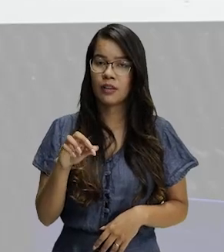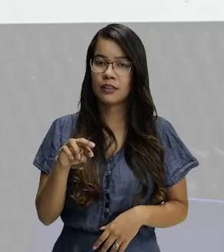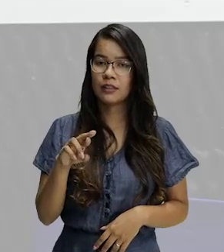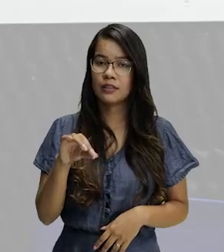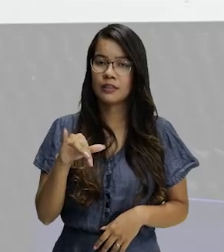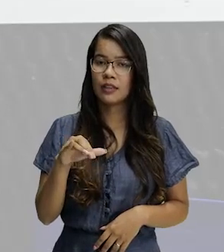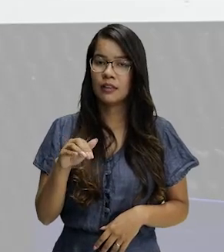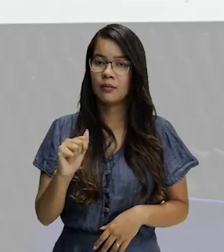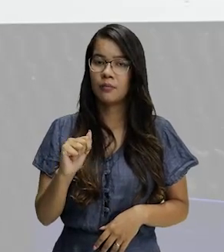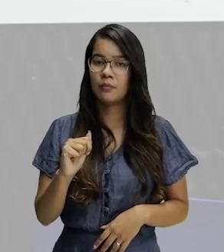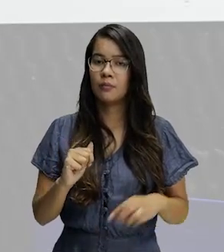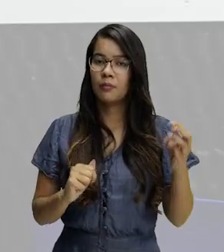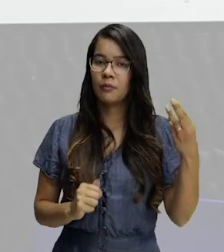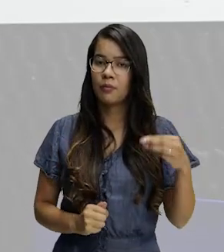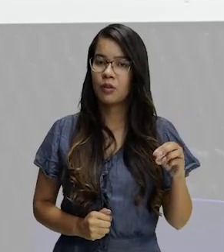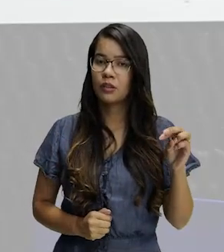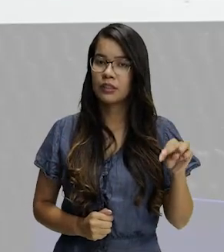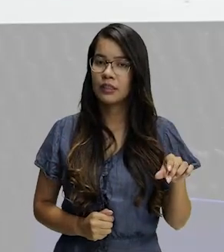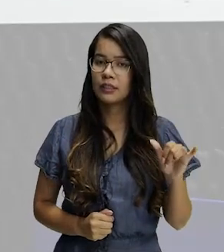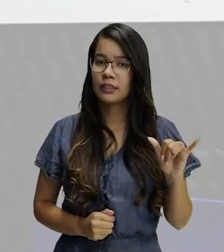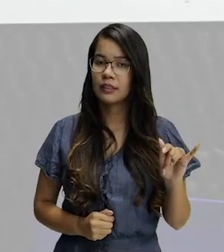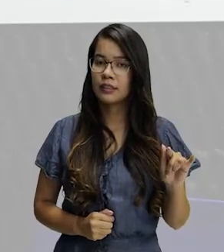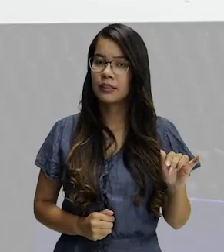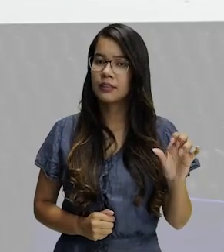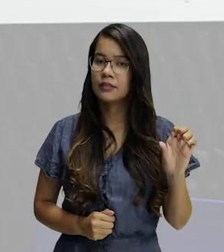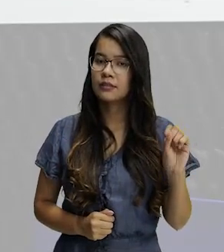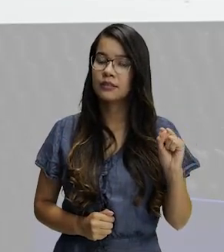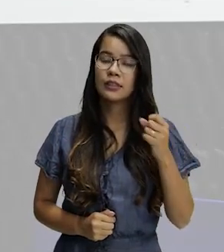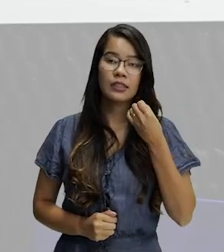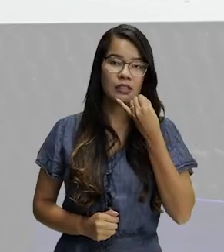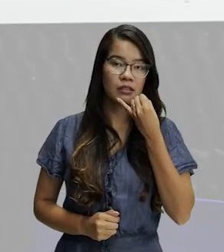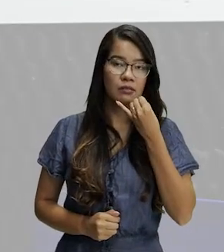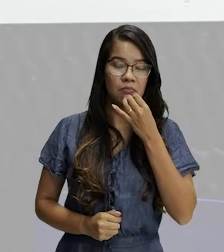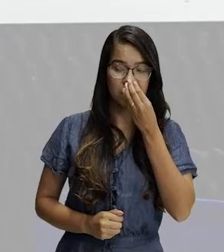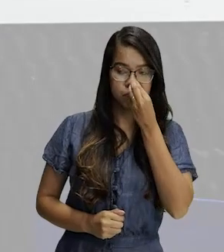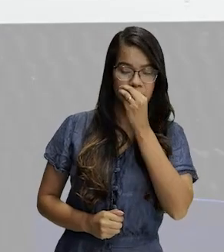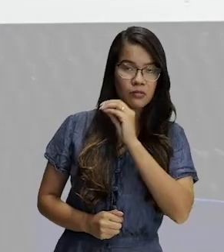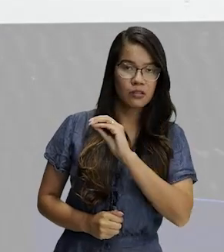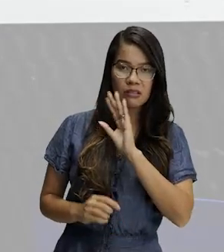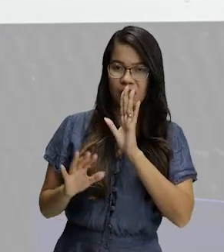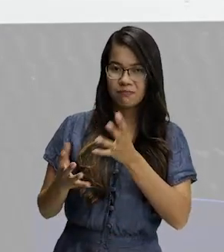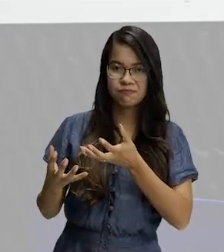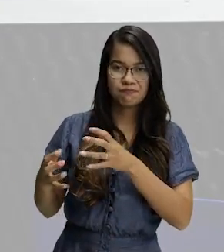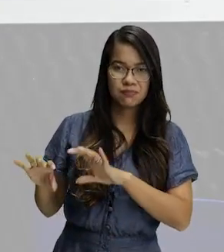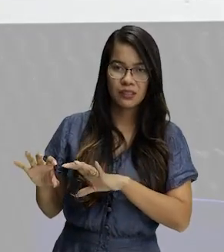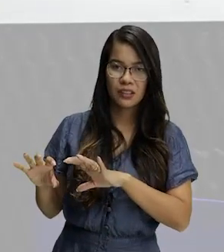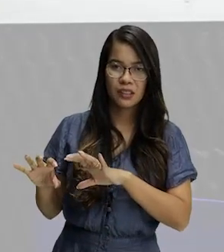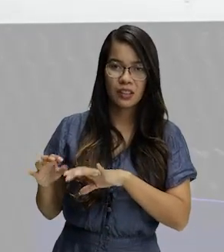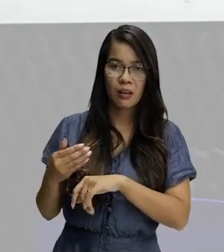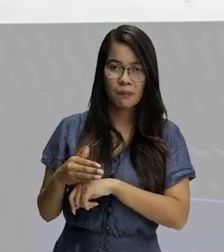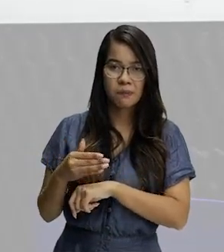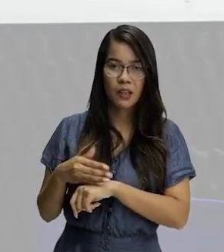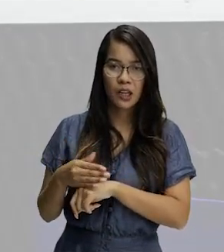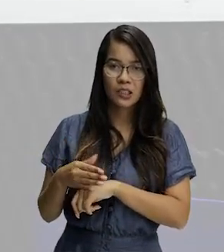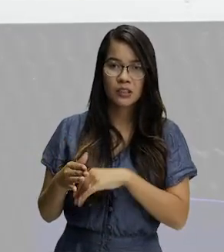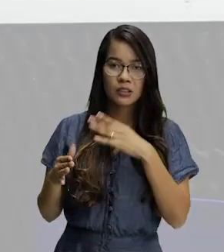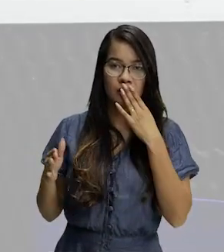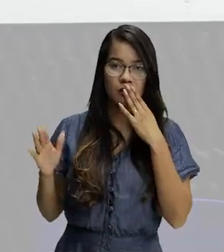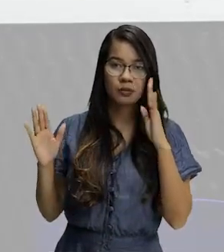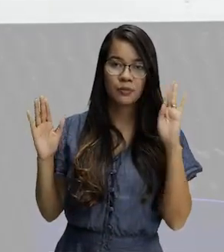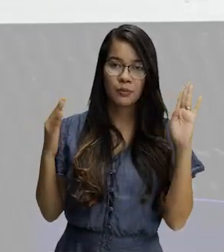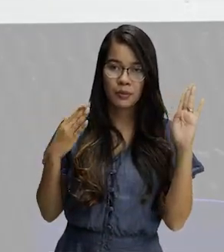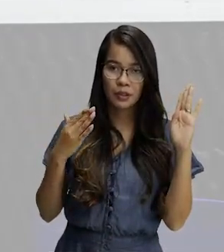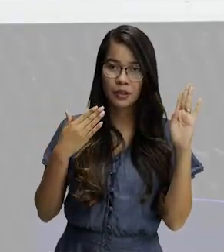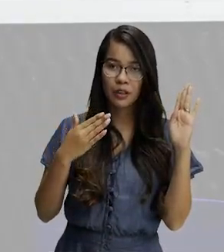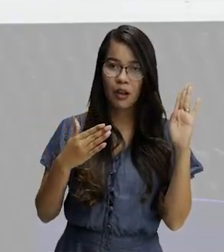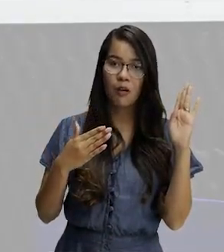Munique e se nega, na prática, né, naquele momento, prometeu para o governo